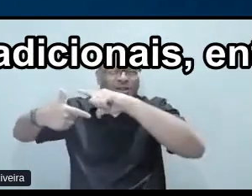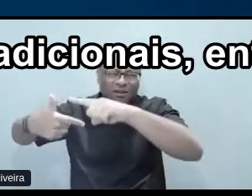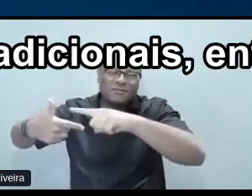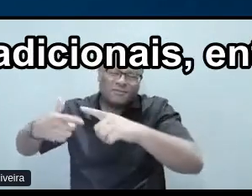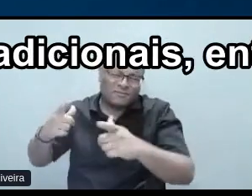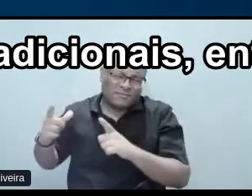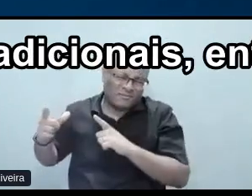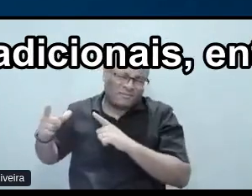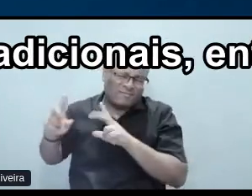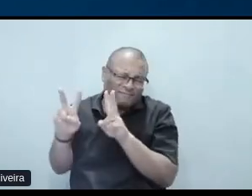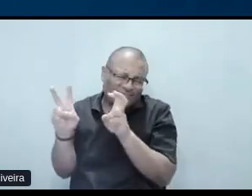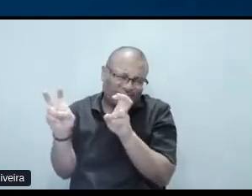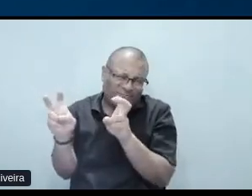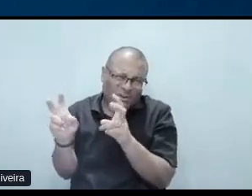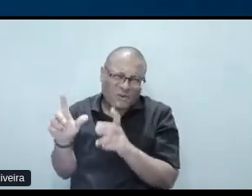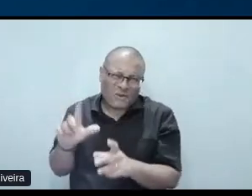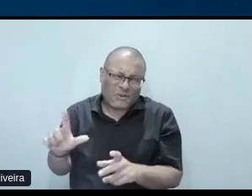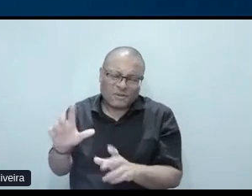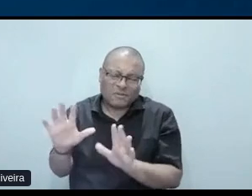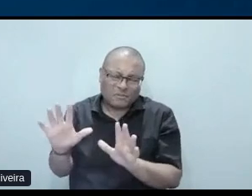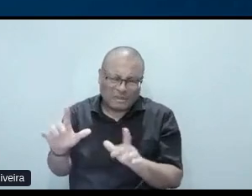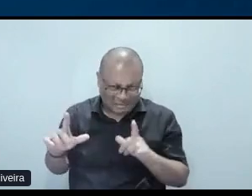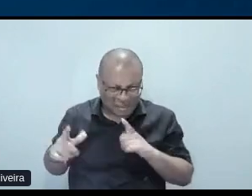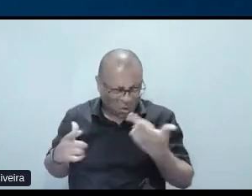tradicionais, entre aspas, claro?